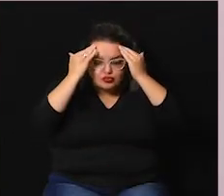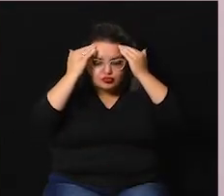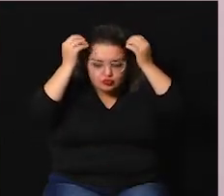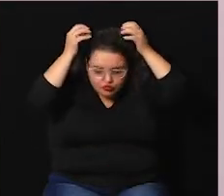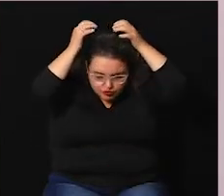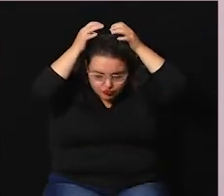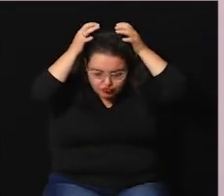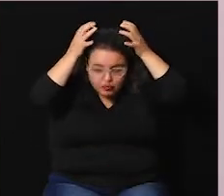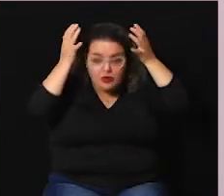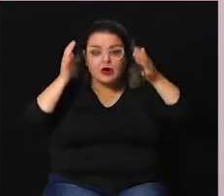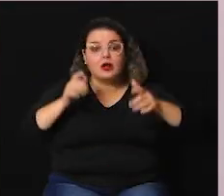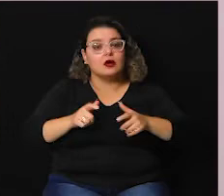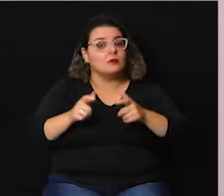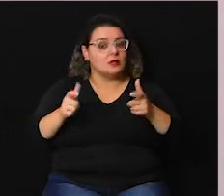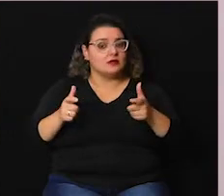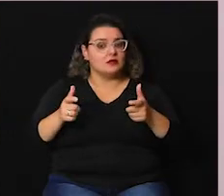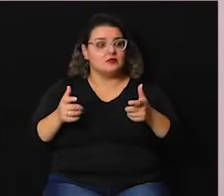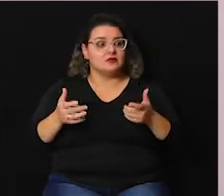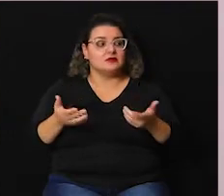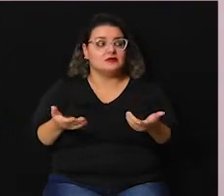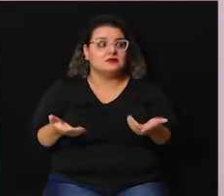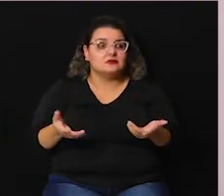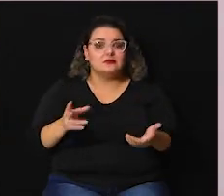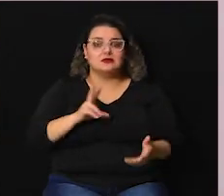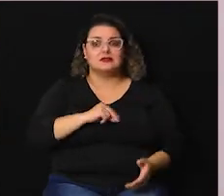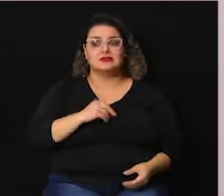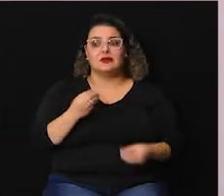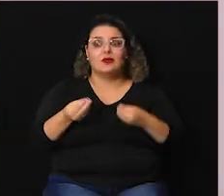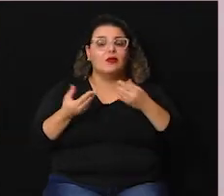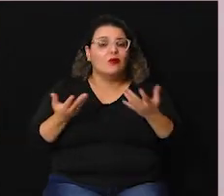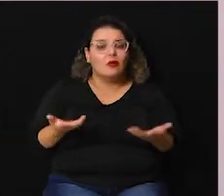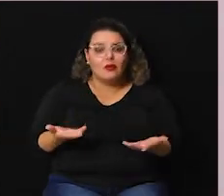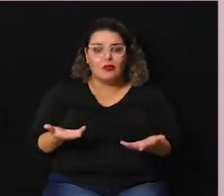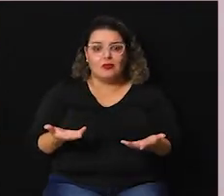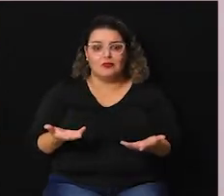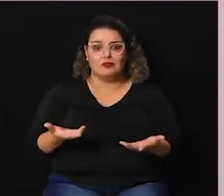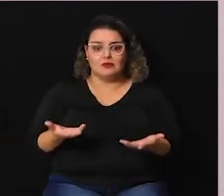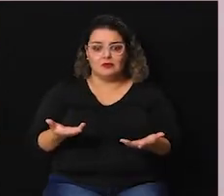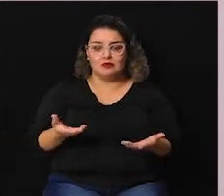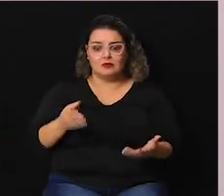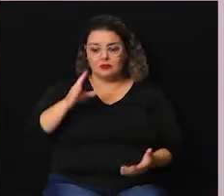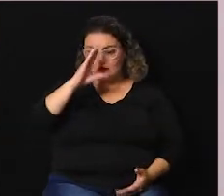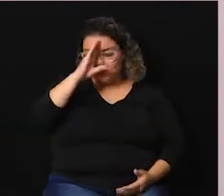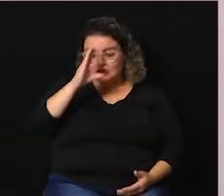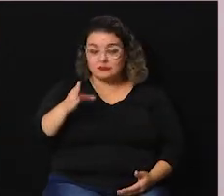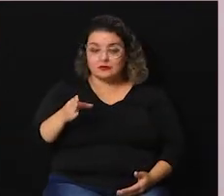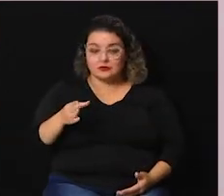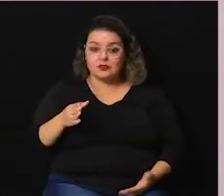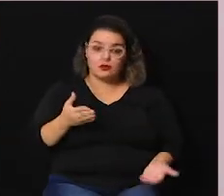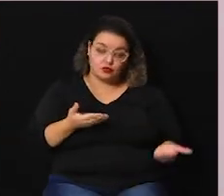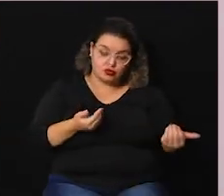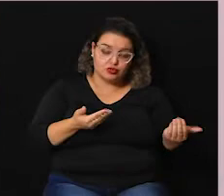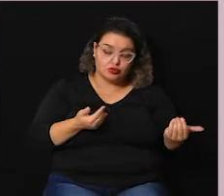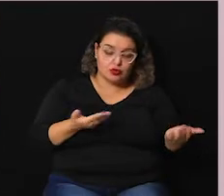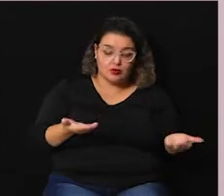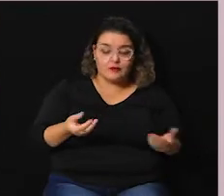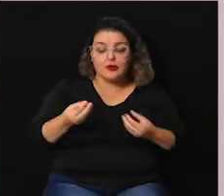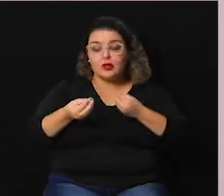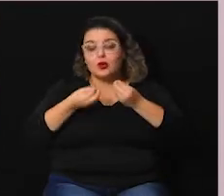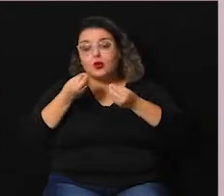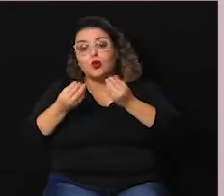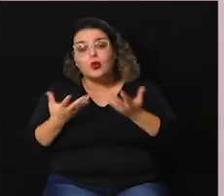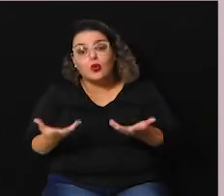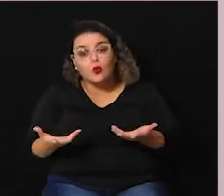ficar calvo, muitos também ficam, e agora? Como que vai ser? Principalmente se são os mais novos, né? Como